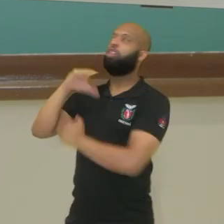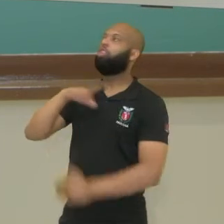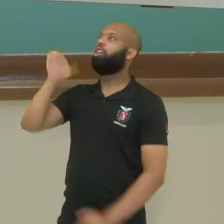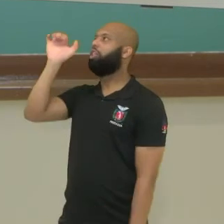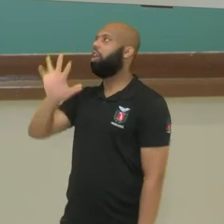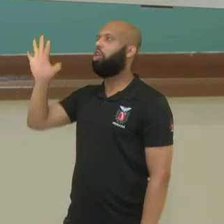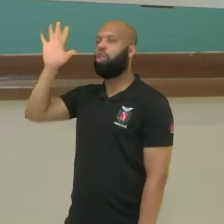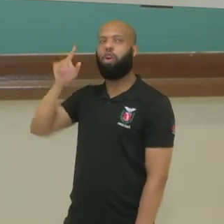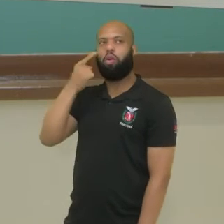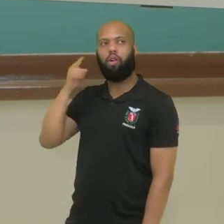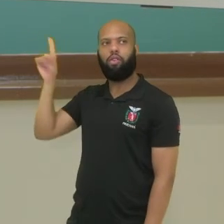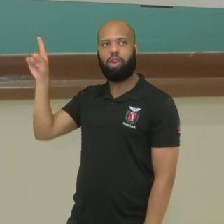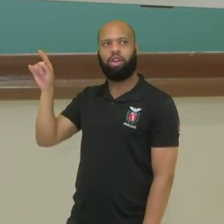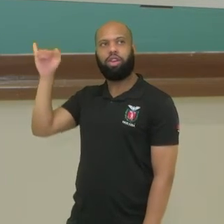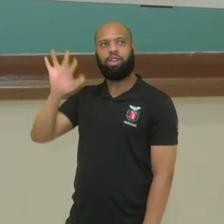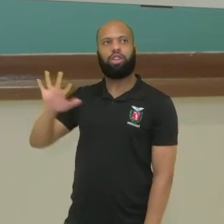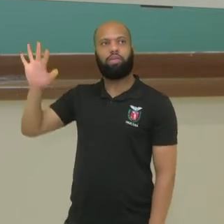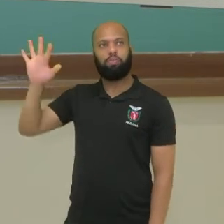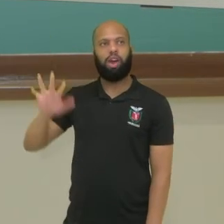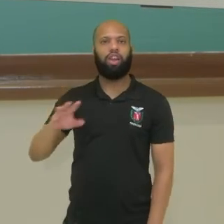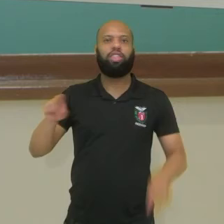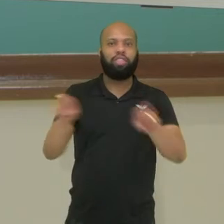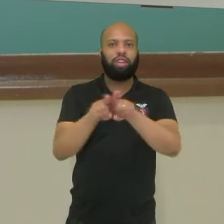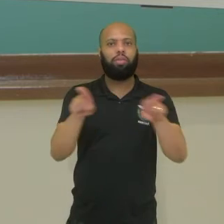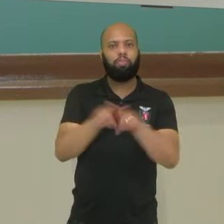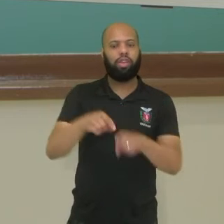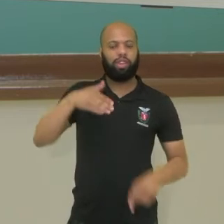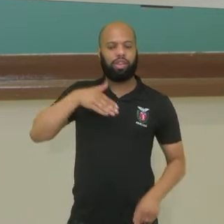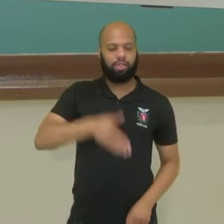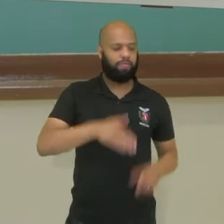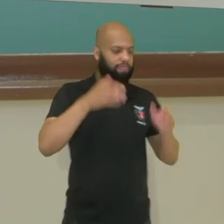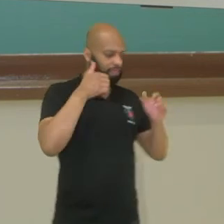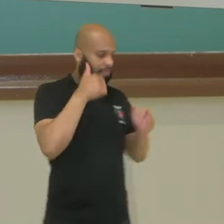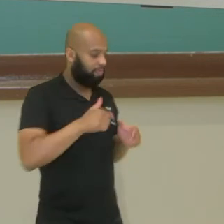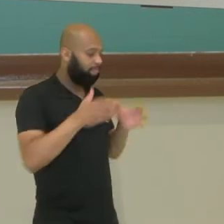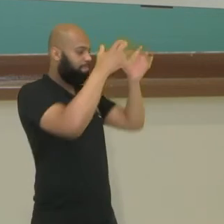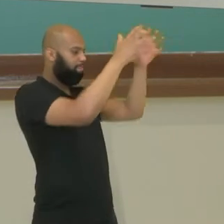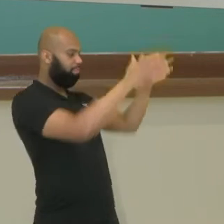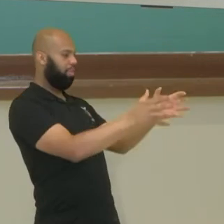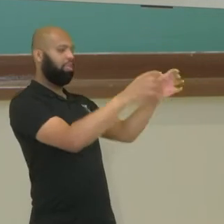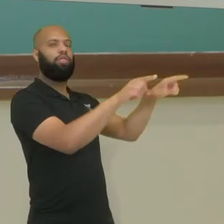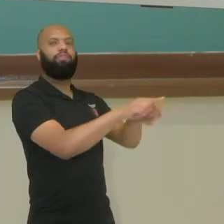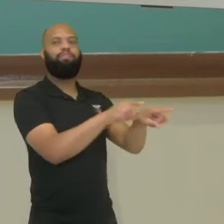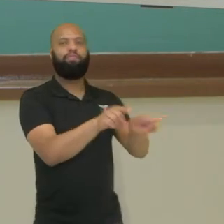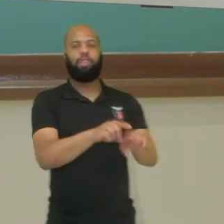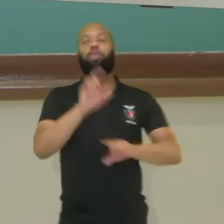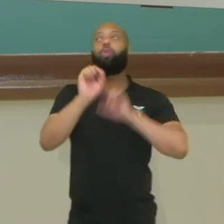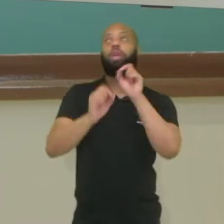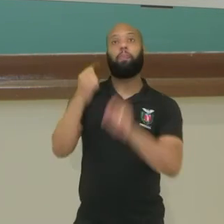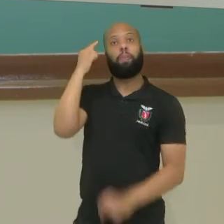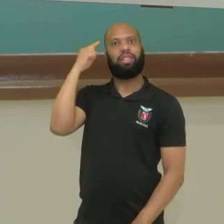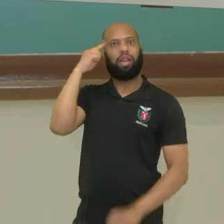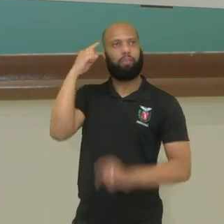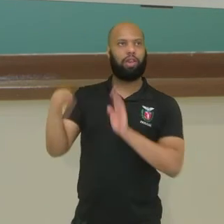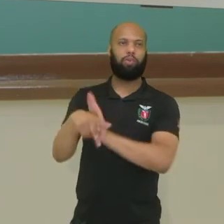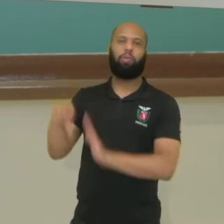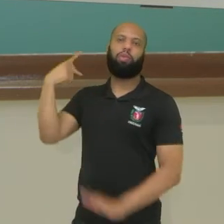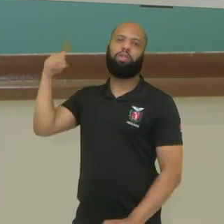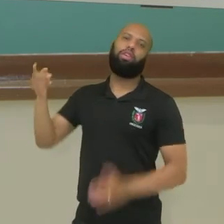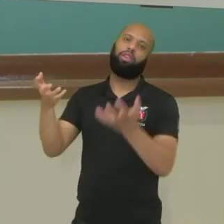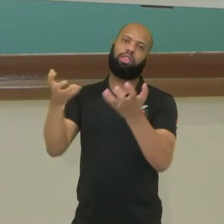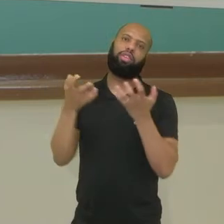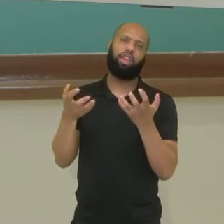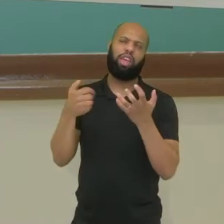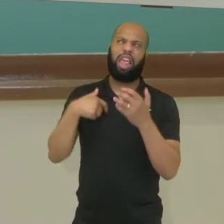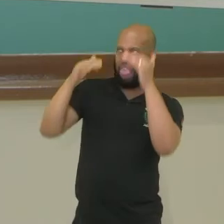Napoleão Bonaparte, né, coroando a sua esposa Josefine, né? Então essa é a ideia que Napoleão quer passar, que ele não vai